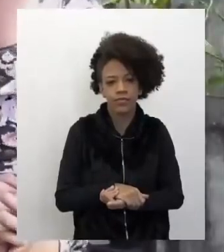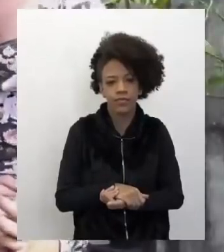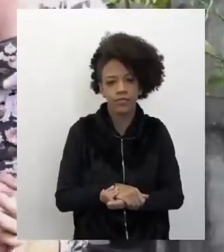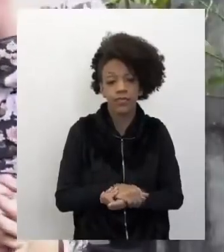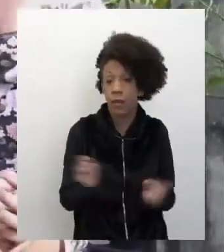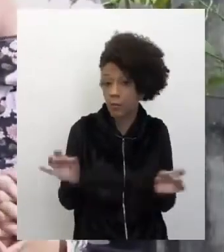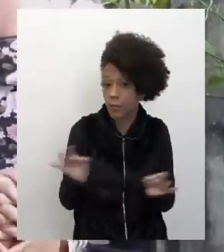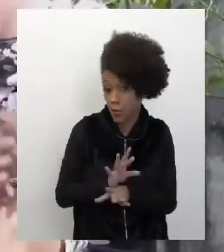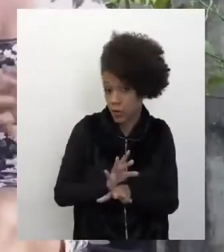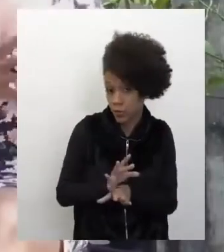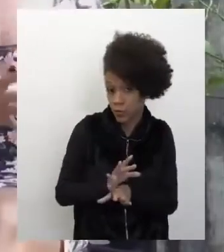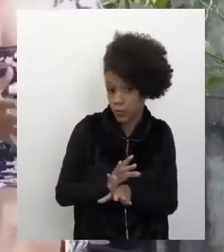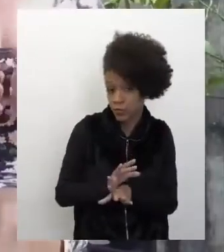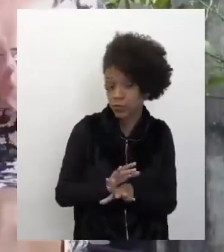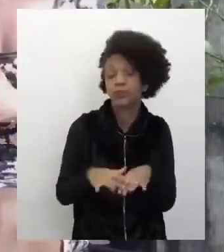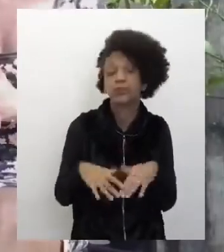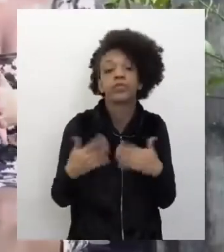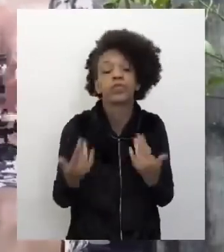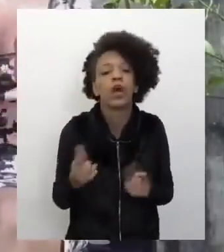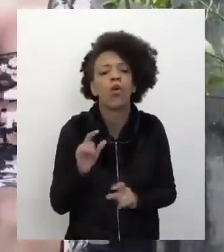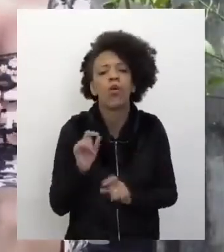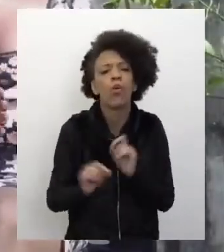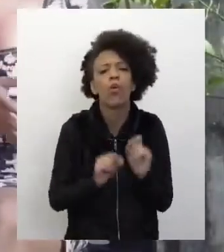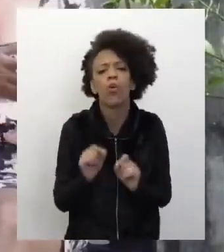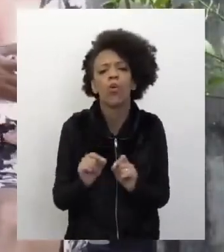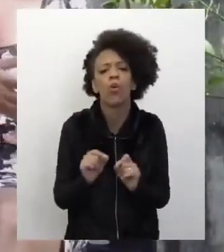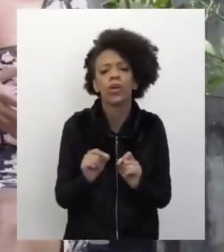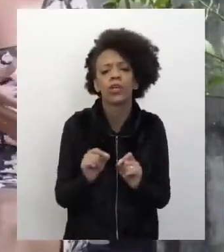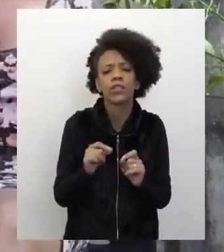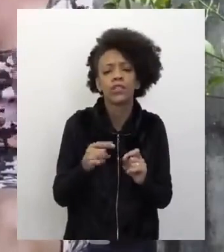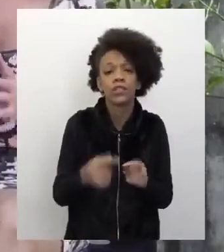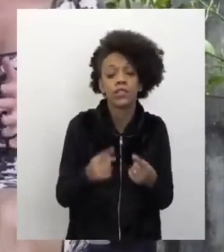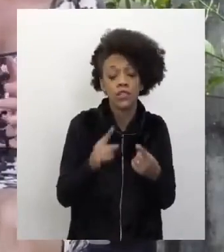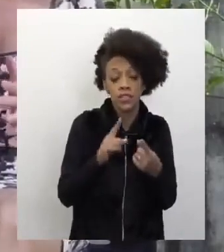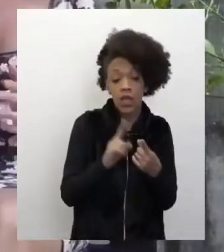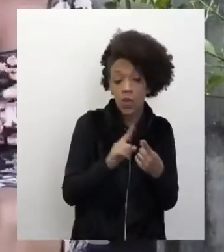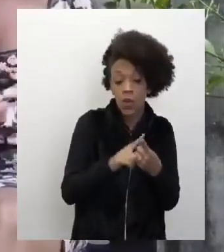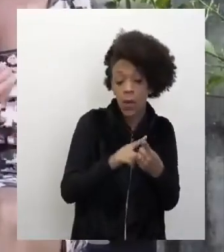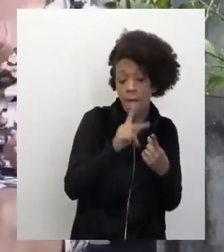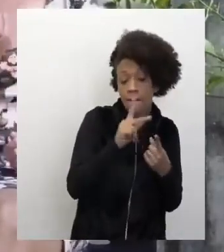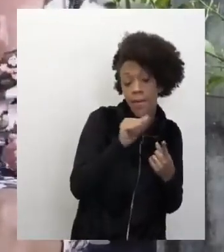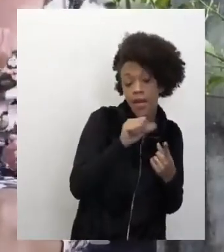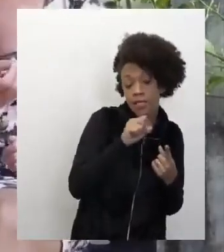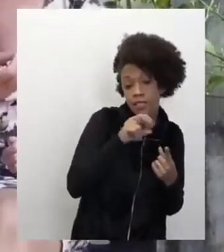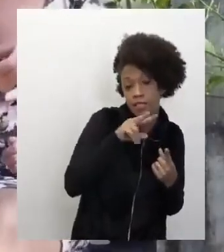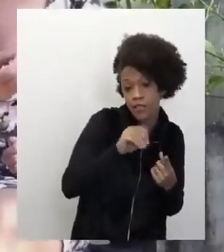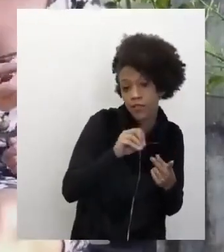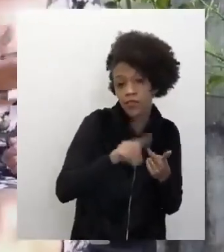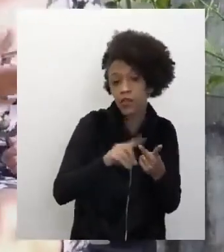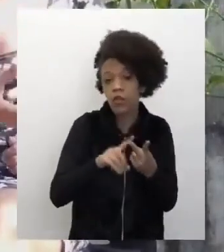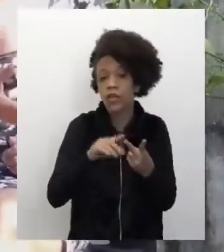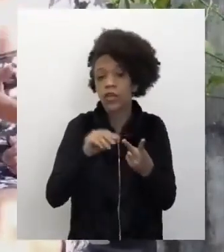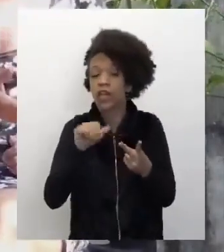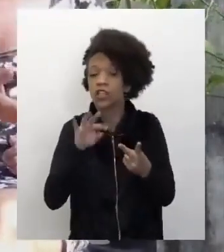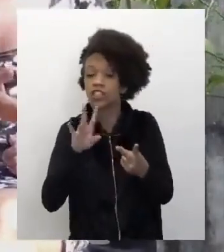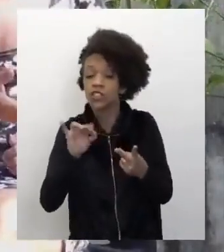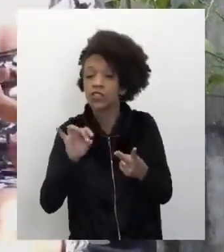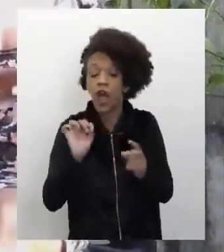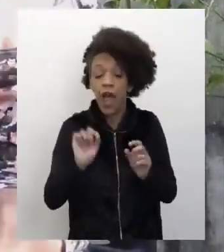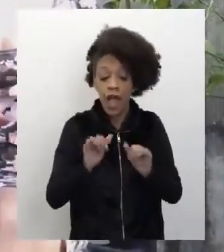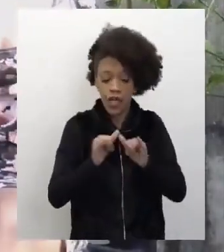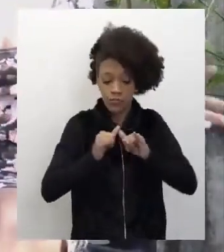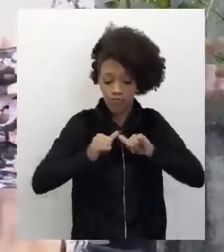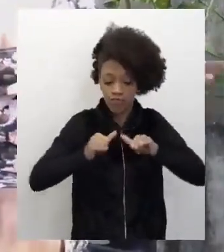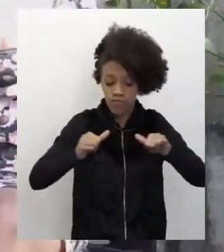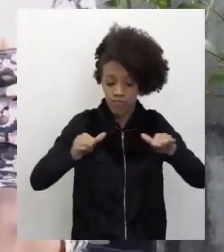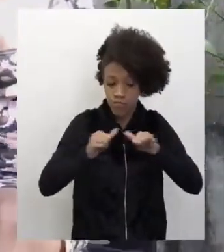Pronto? Pois bem, o que define se um sensor é ativo ou passivo é a fonte de energia que ele utiliza